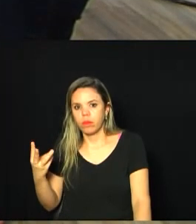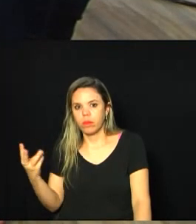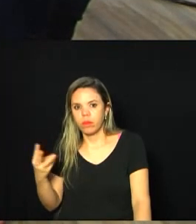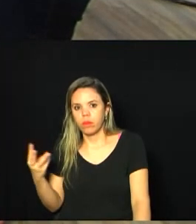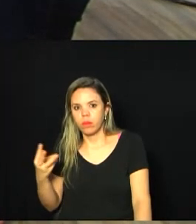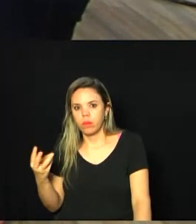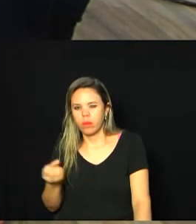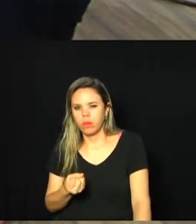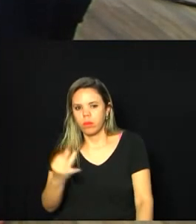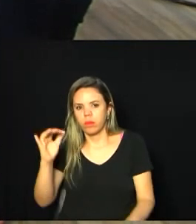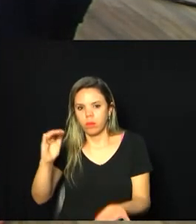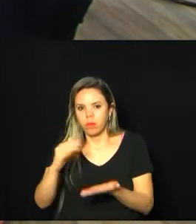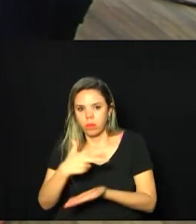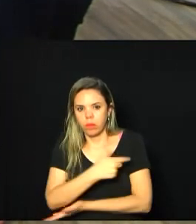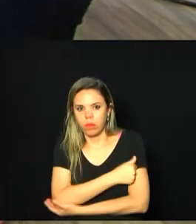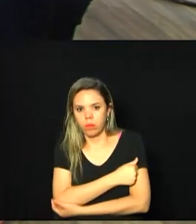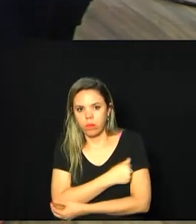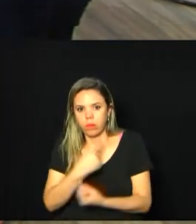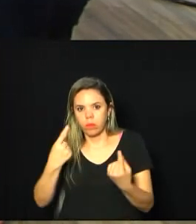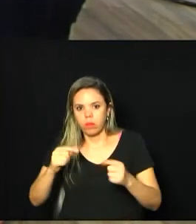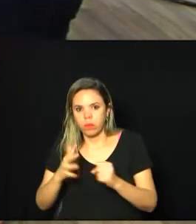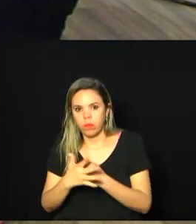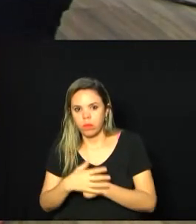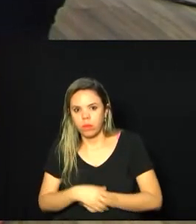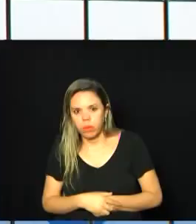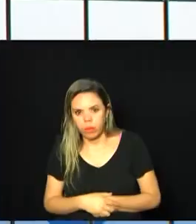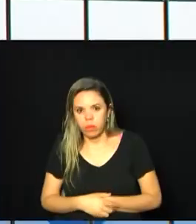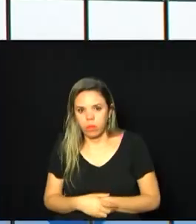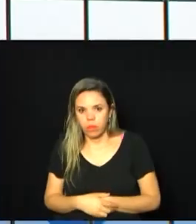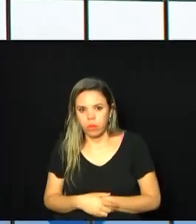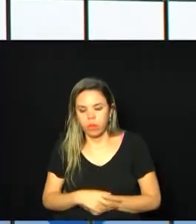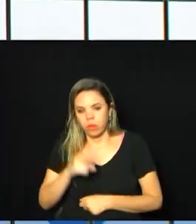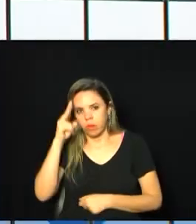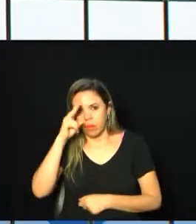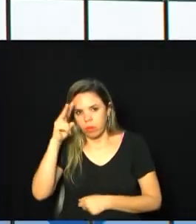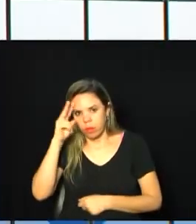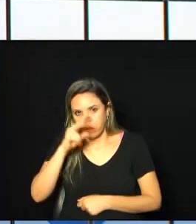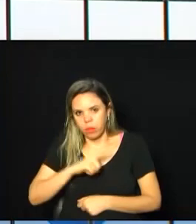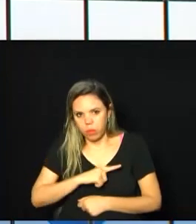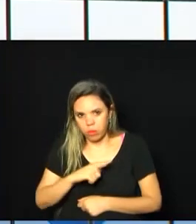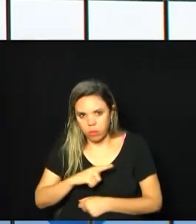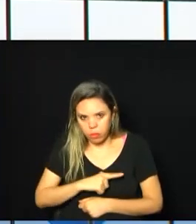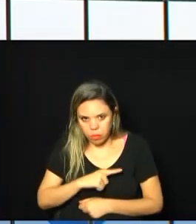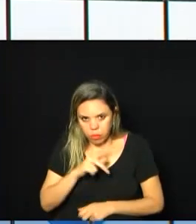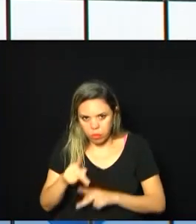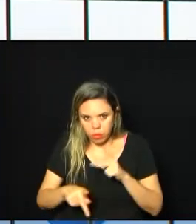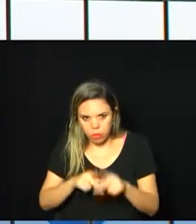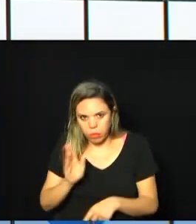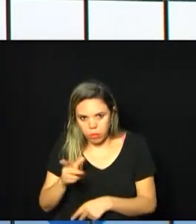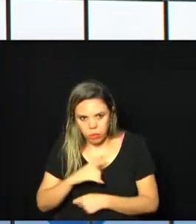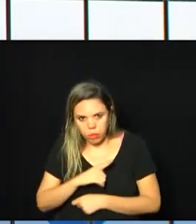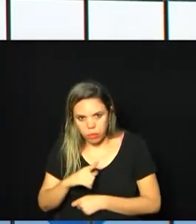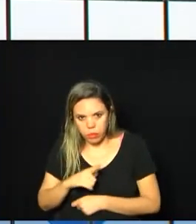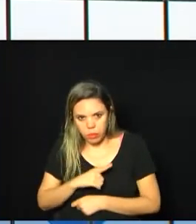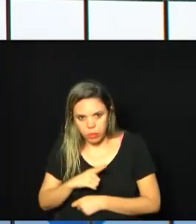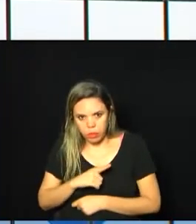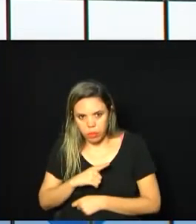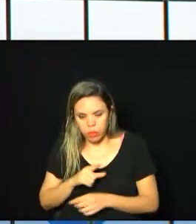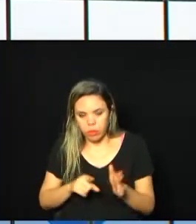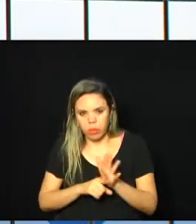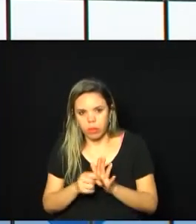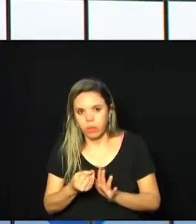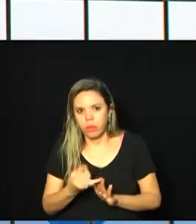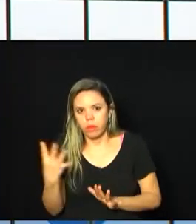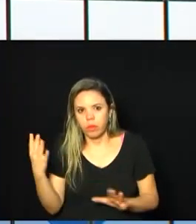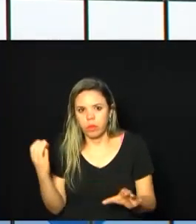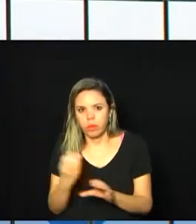1.789.533 doses da vacina contra a Covid-19. Lembrando que a gente tem aí o público que já tem o esquema